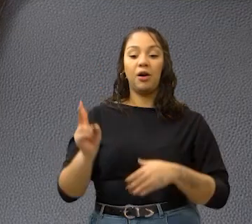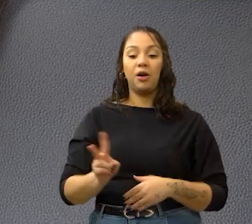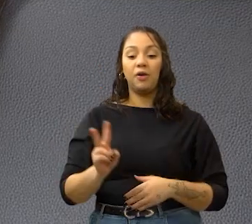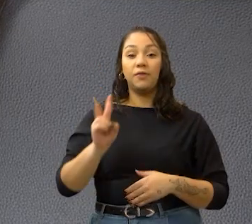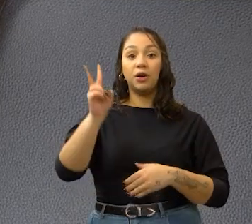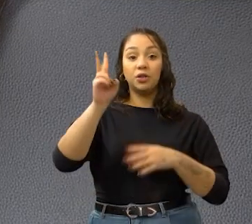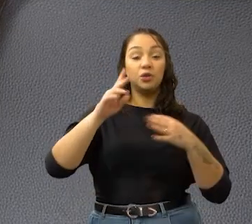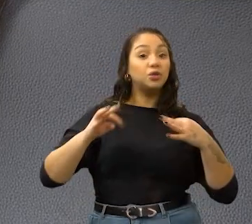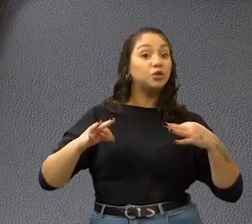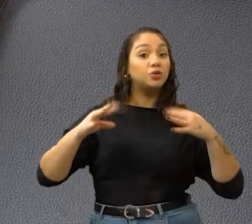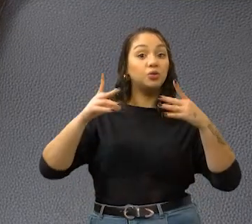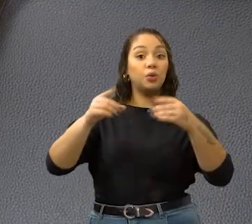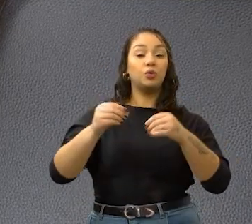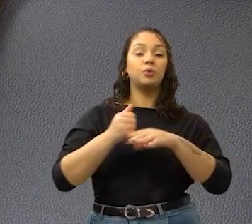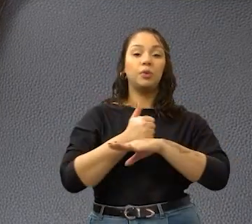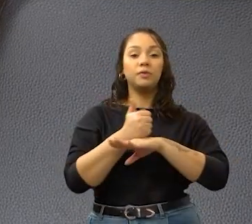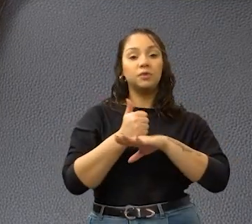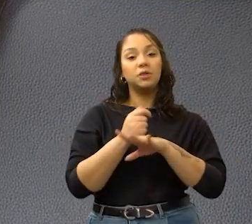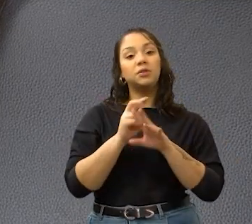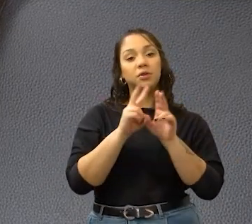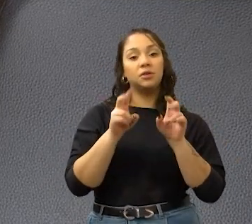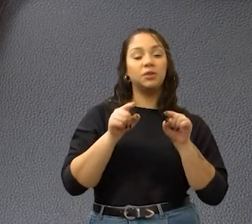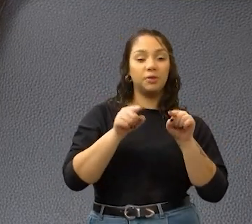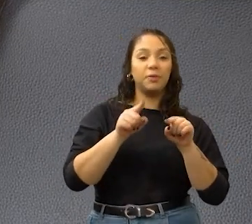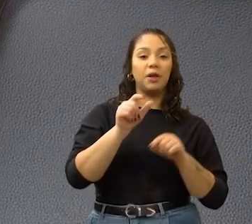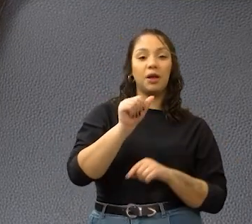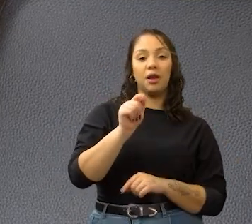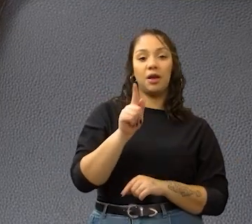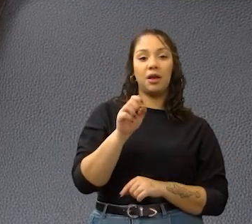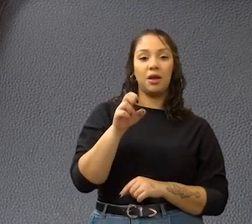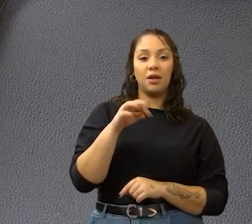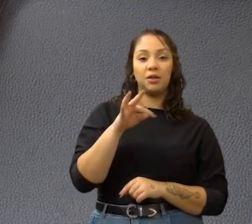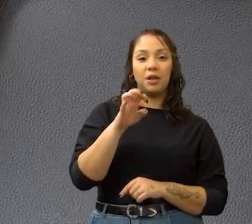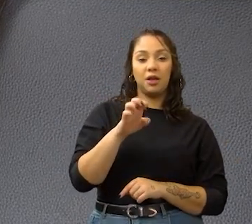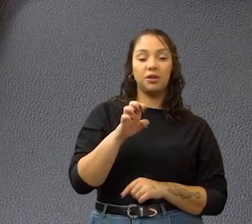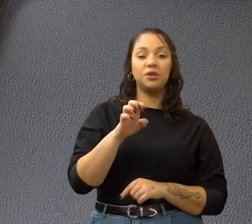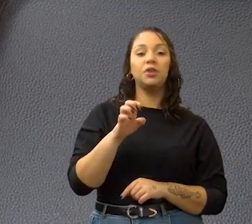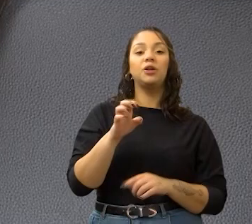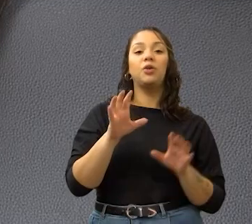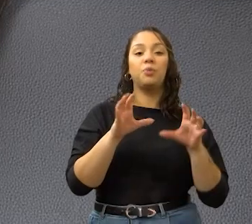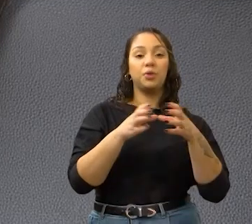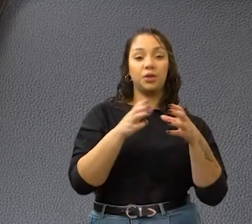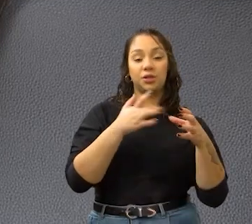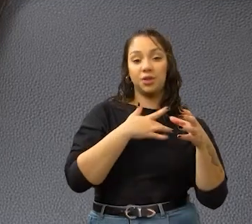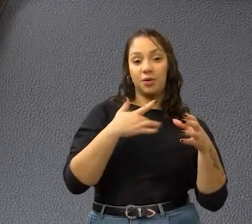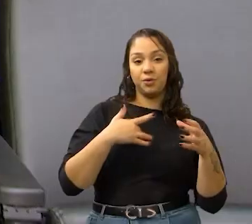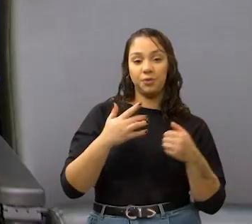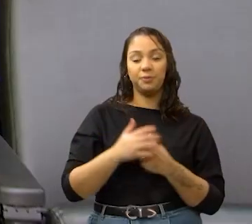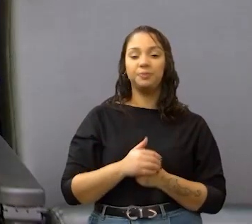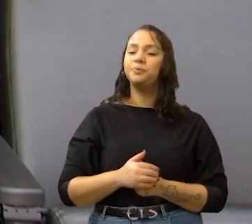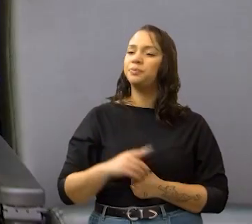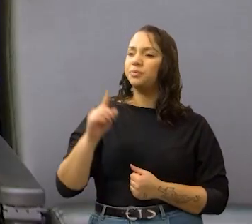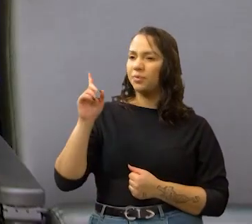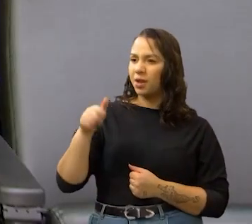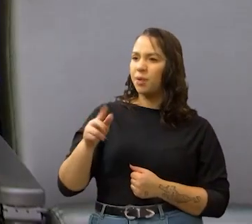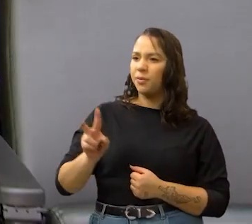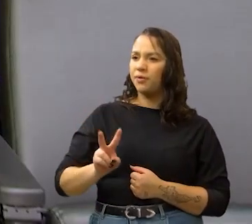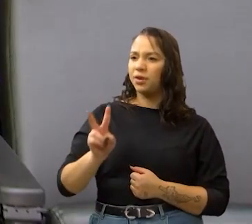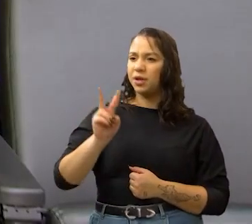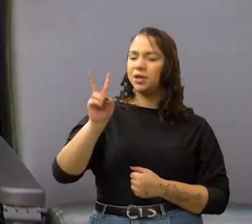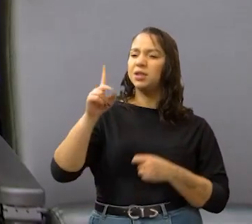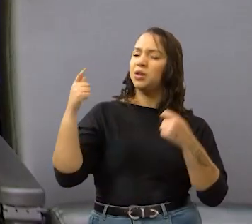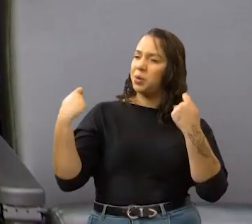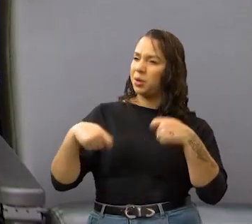construção para a valorização de todos os profissionais, e nesse caso dos agentes comunitários de saúde e os agentes de endemia. É uma